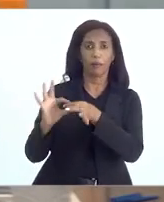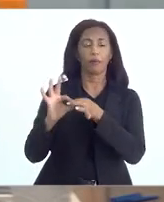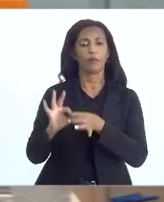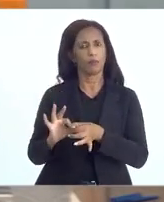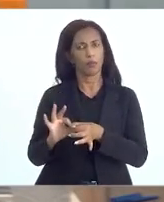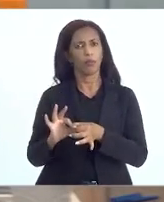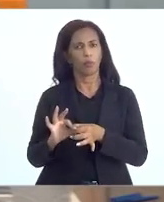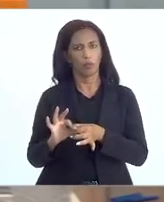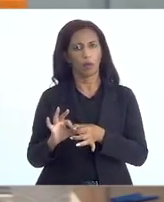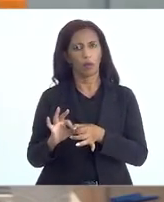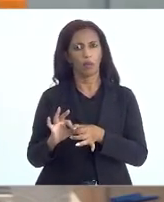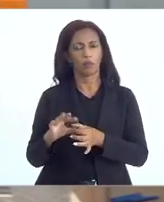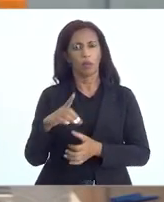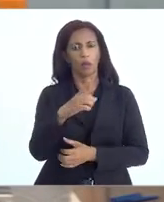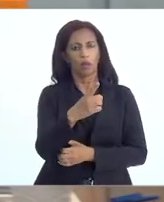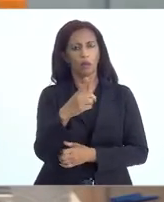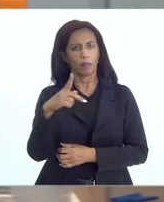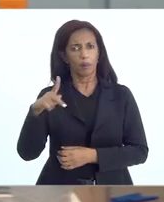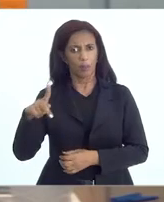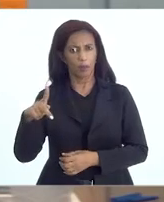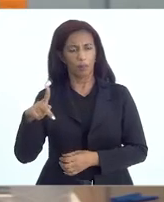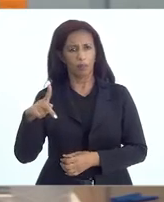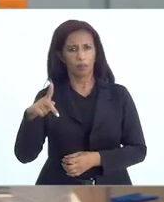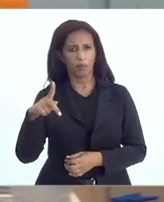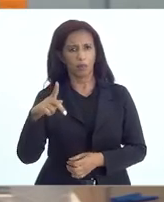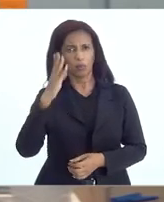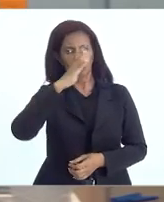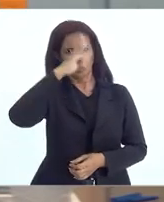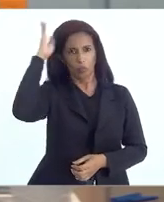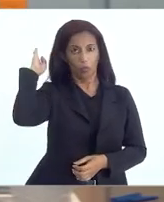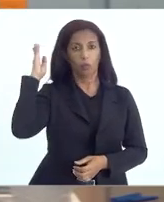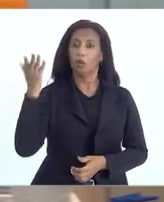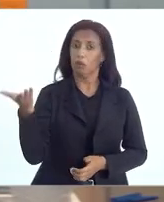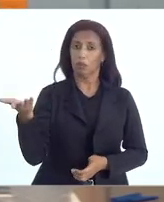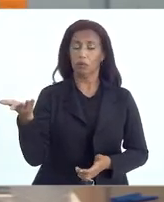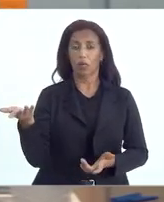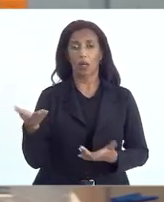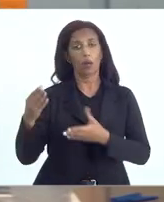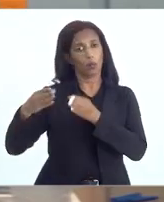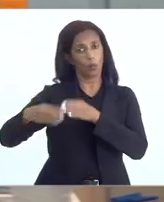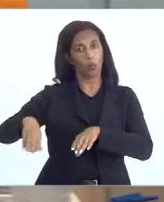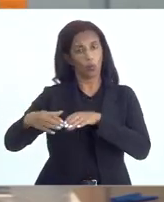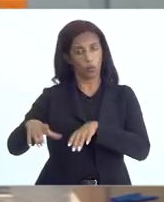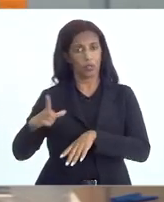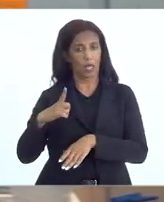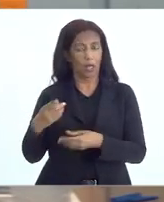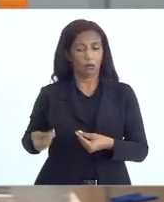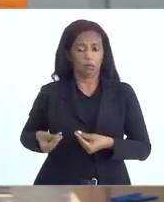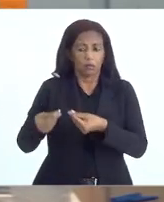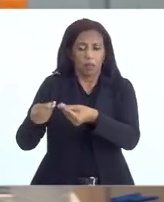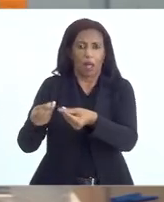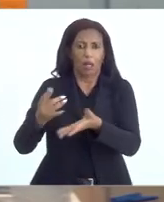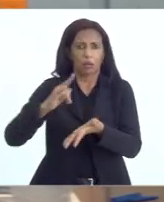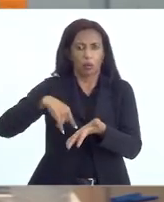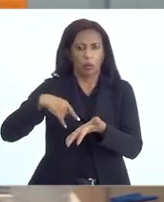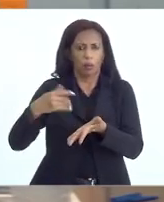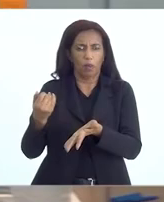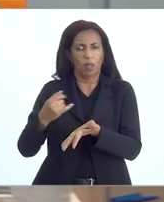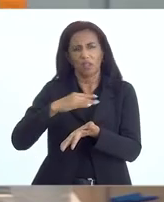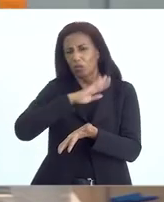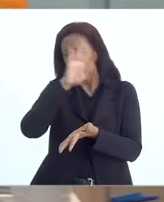às os departamentos no corpo de bombeiros estão lá presos O que é o padrão né o concursado entrega seus documentos